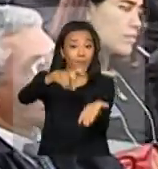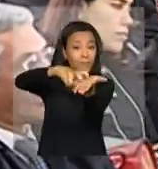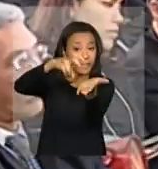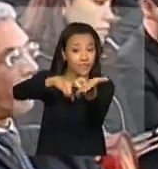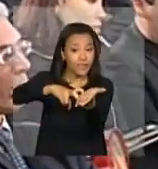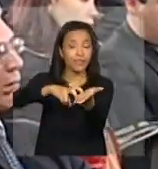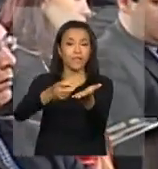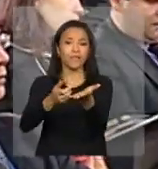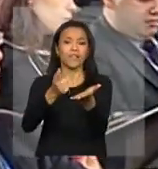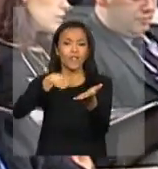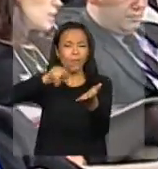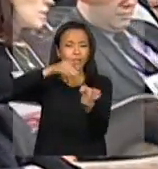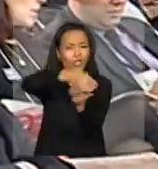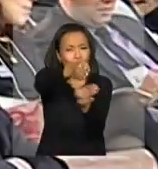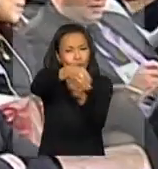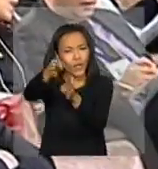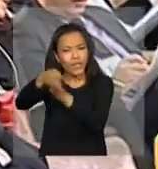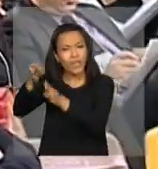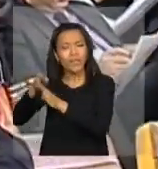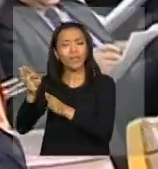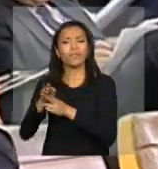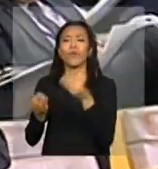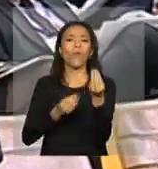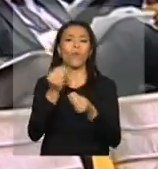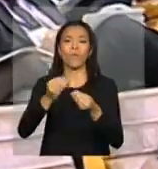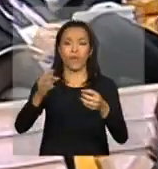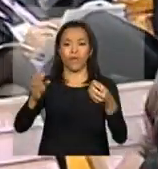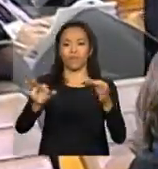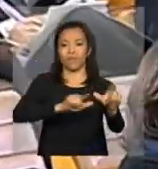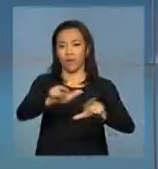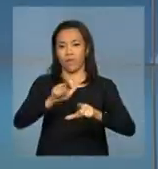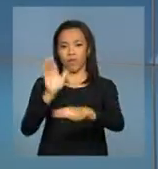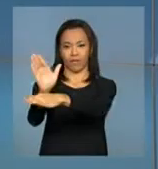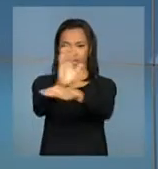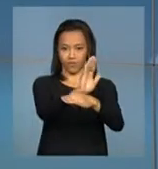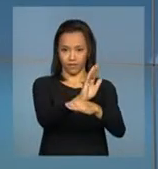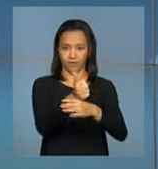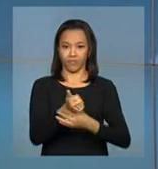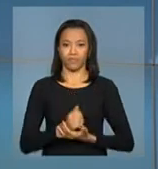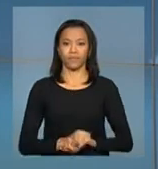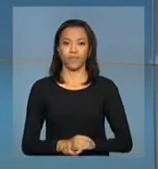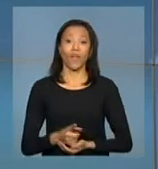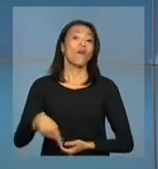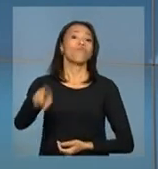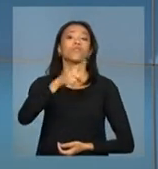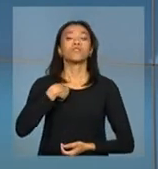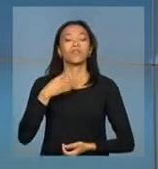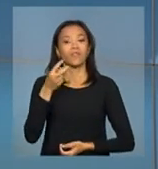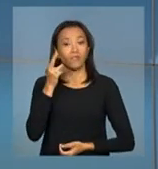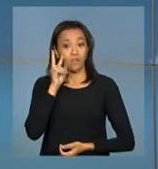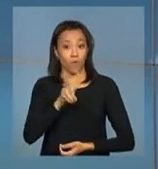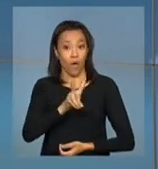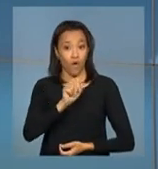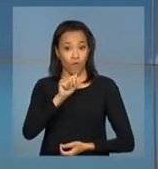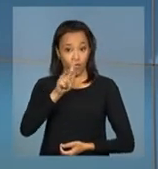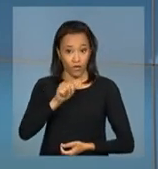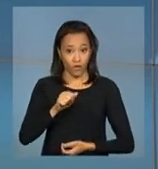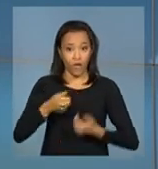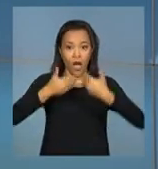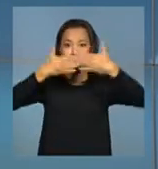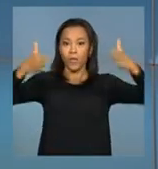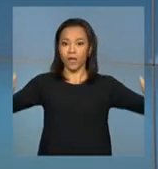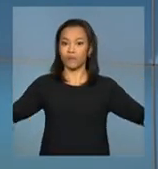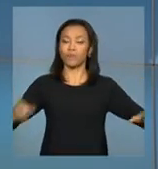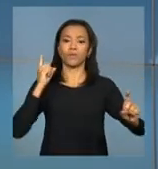orientações mais específicas para os grupos de trabalho à tarde. Vamos agora passar, né? Você acompanhou ao vivo a abertura